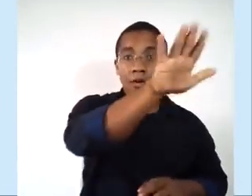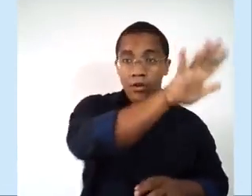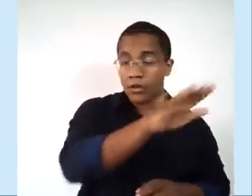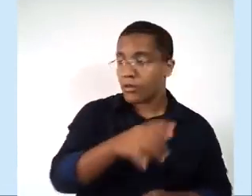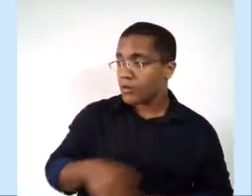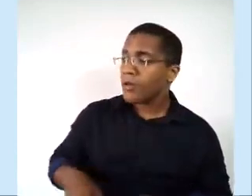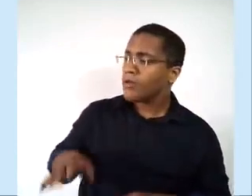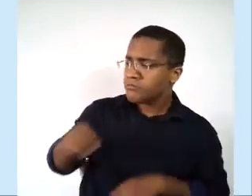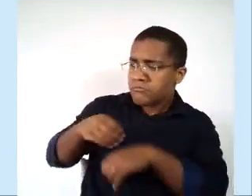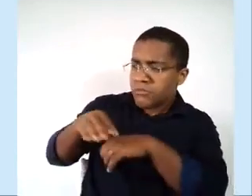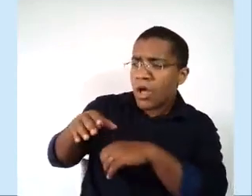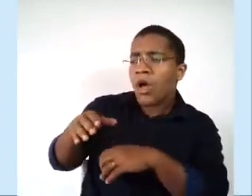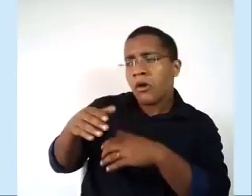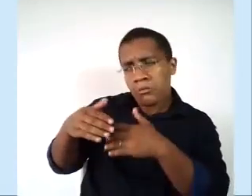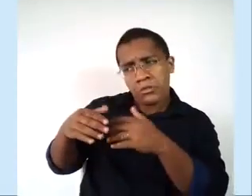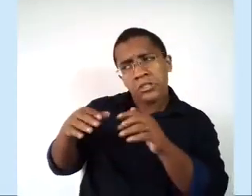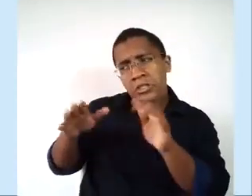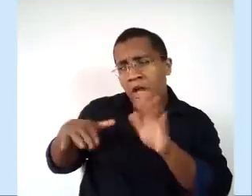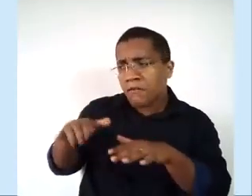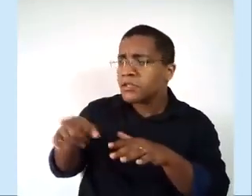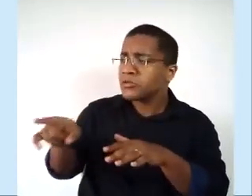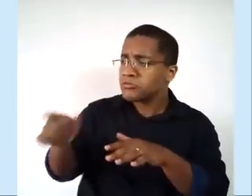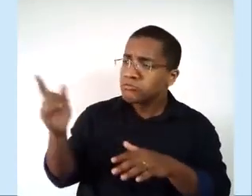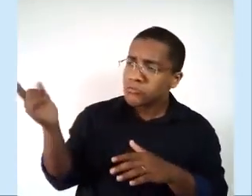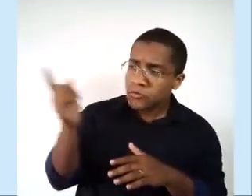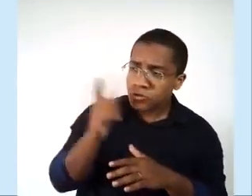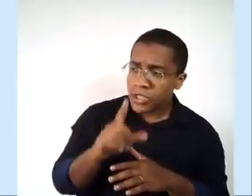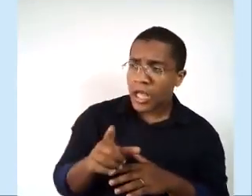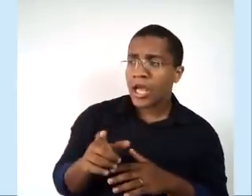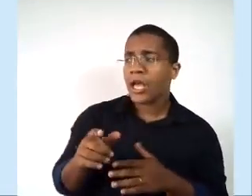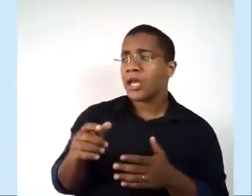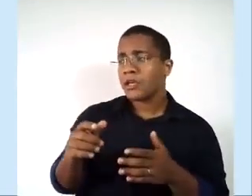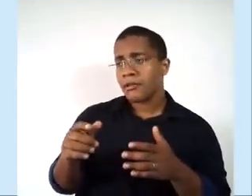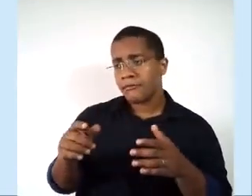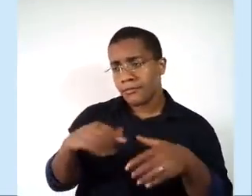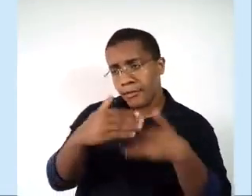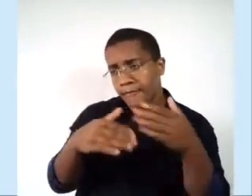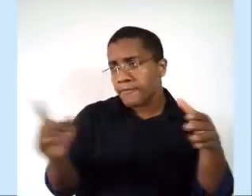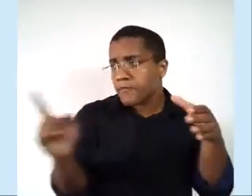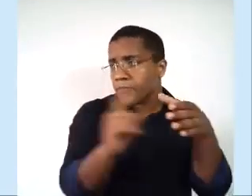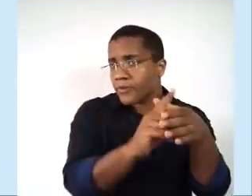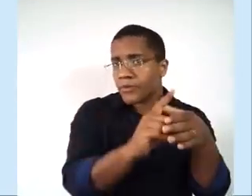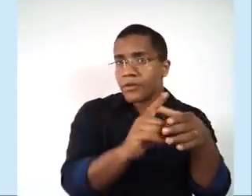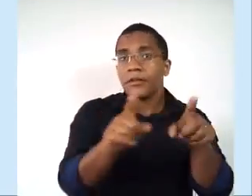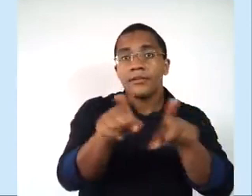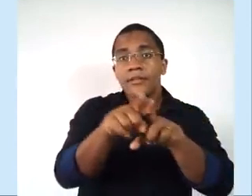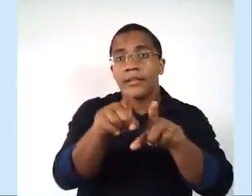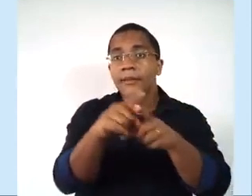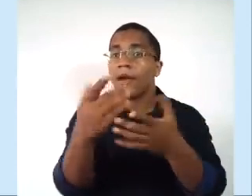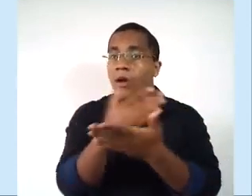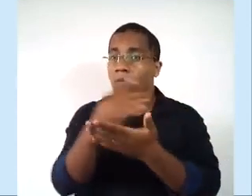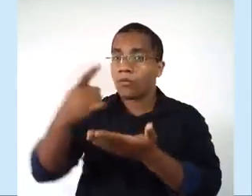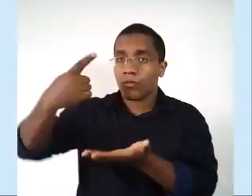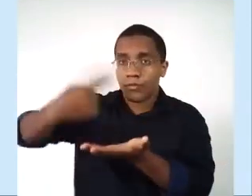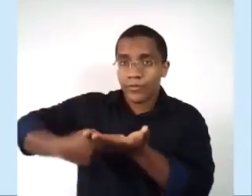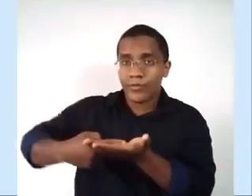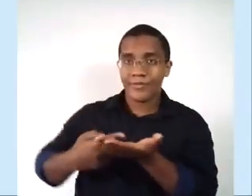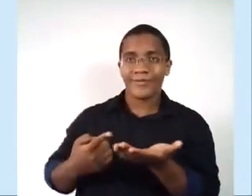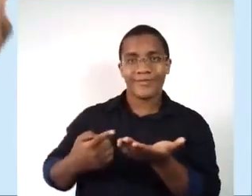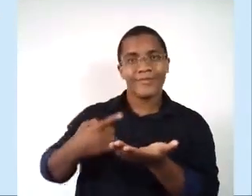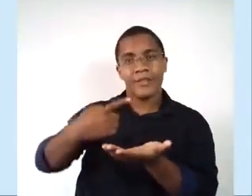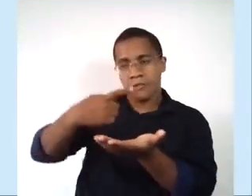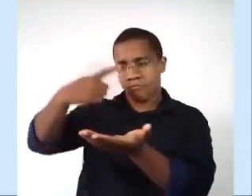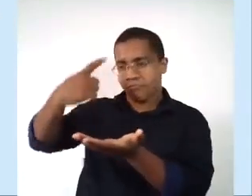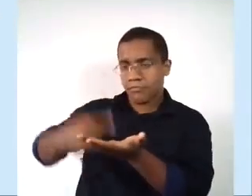entrar no bloco. O professor só ganha esperança. Não ganha só esperança, né? Ela vai ganhar também aí algumas relações, alguns acordos que a Europa